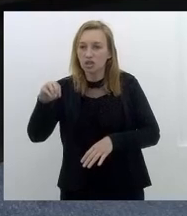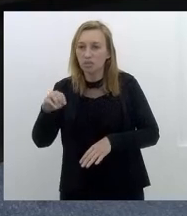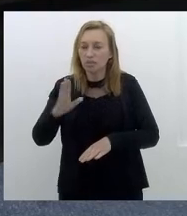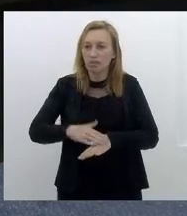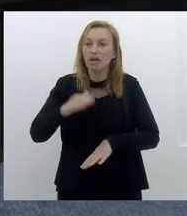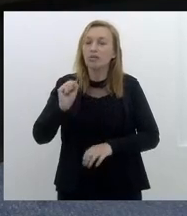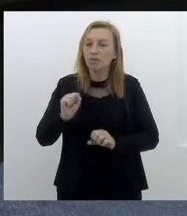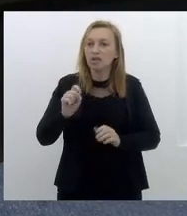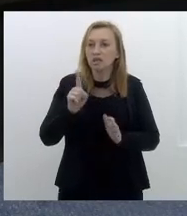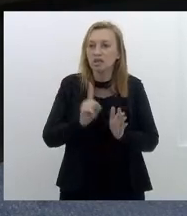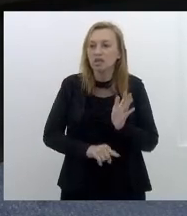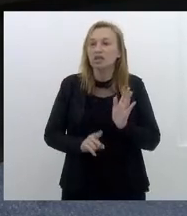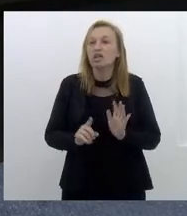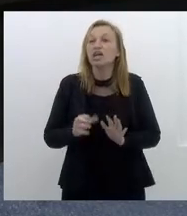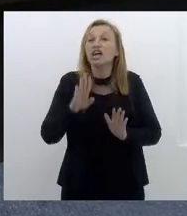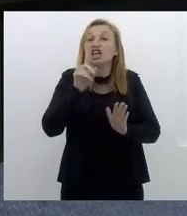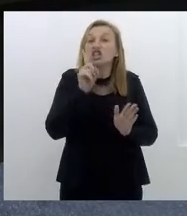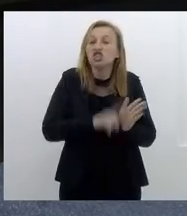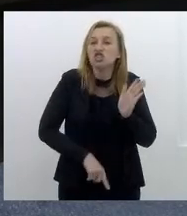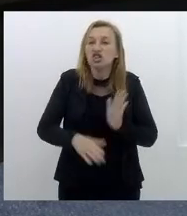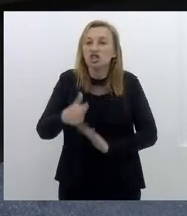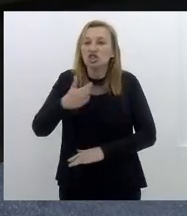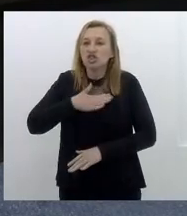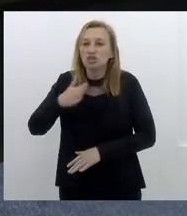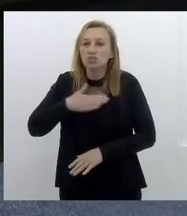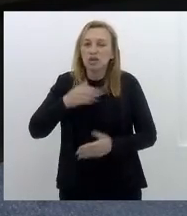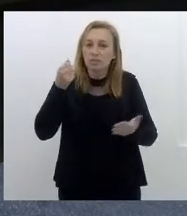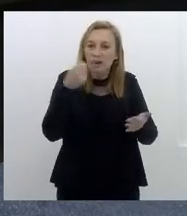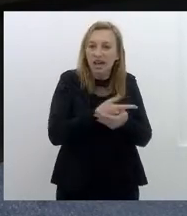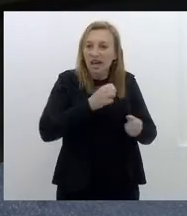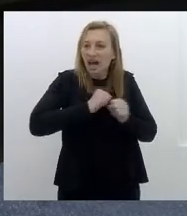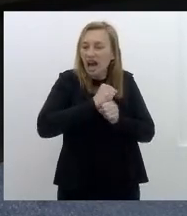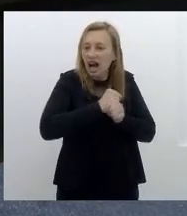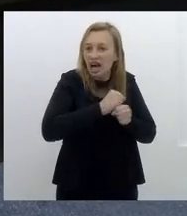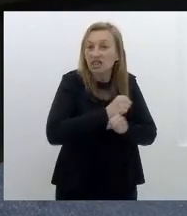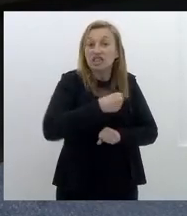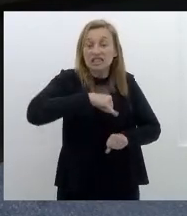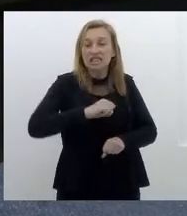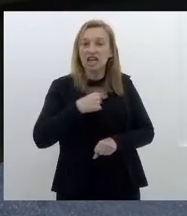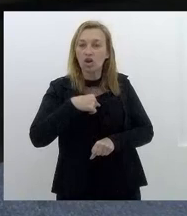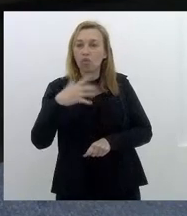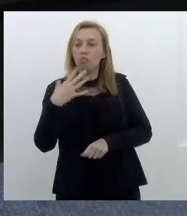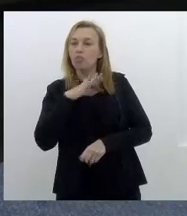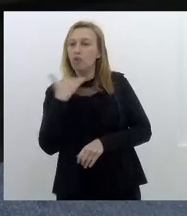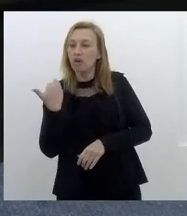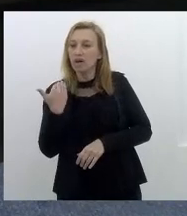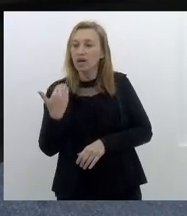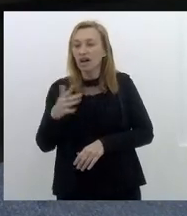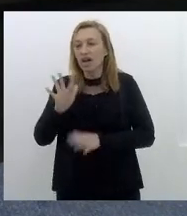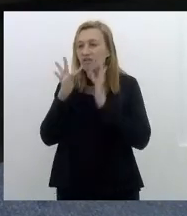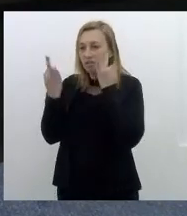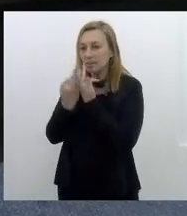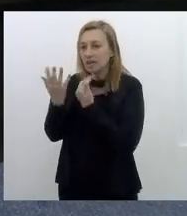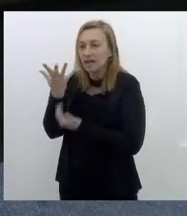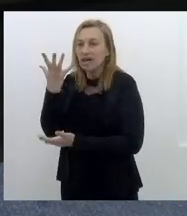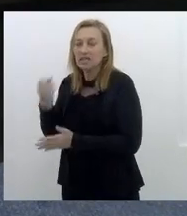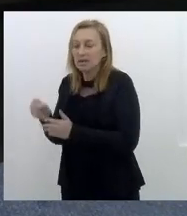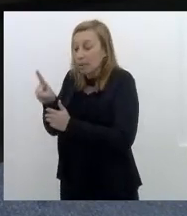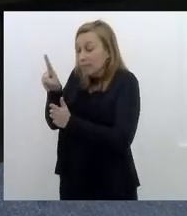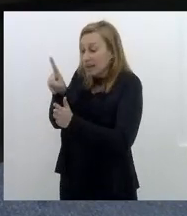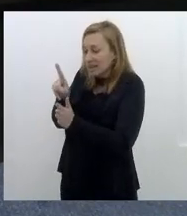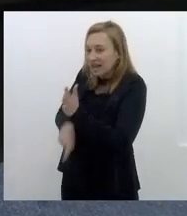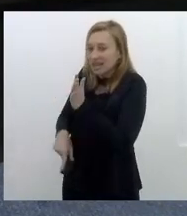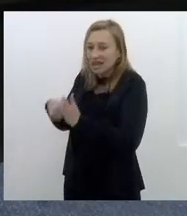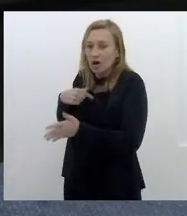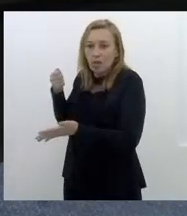previdenciariamente ele tira de me contribuir a vida inteira caso eu venha a falecer que a minha família receba metade do que eu paguei